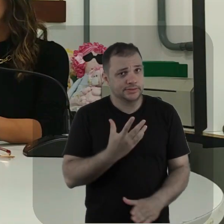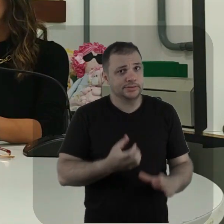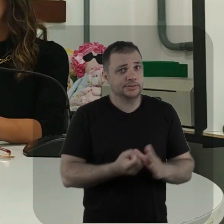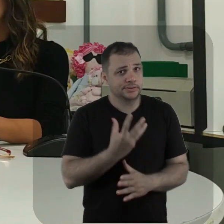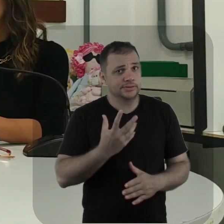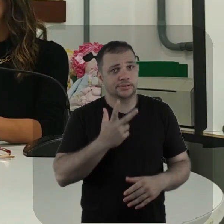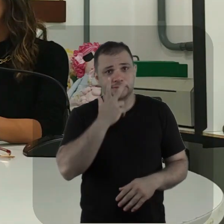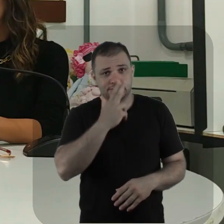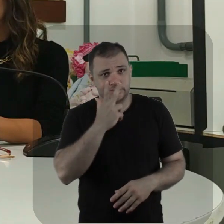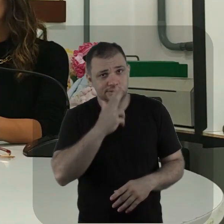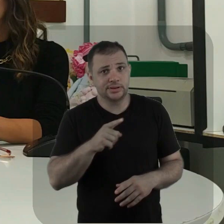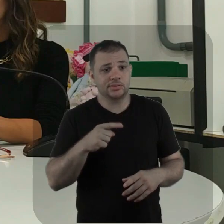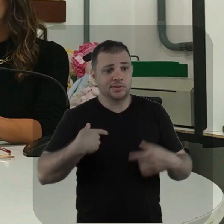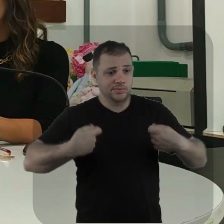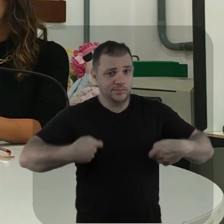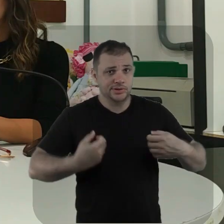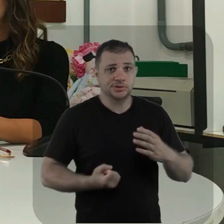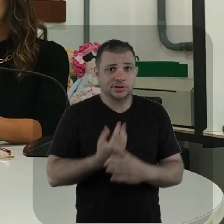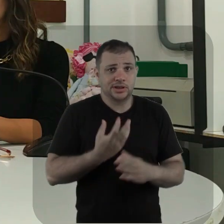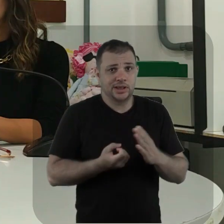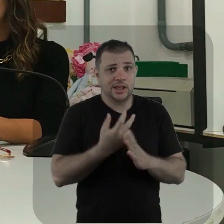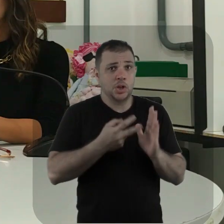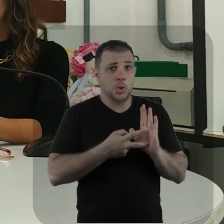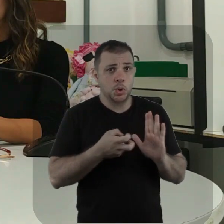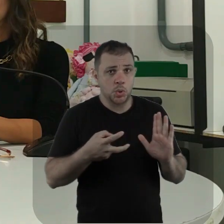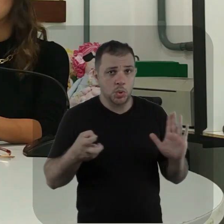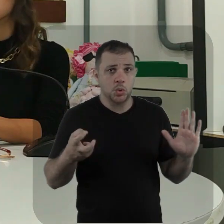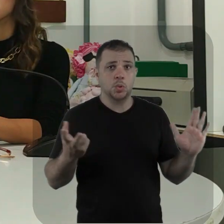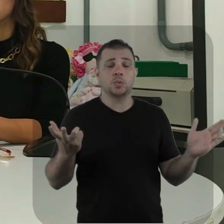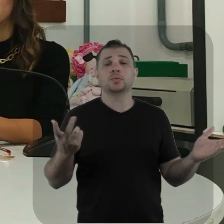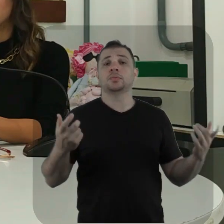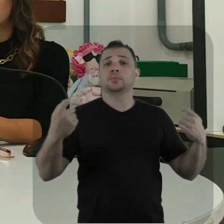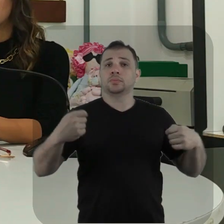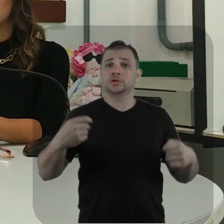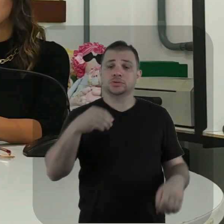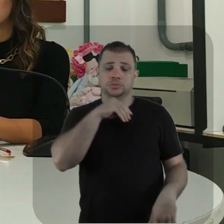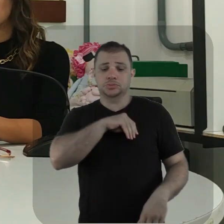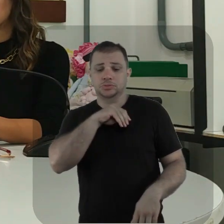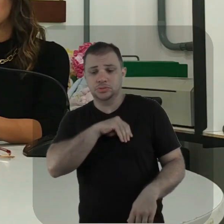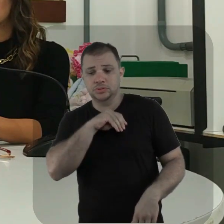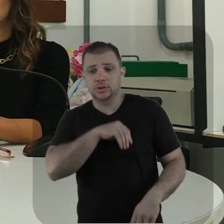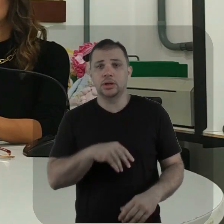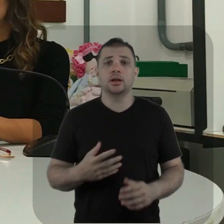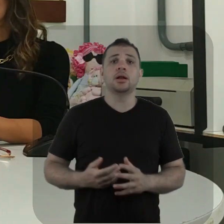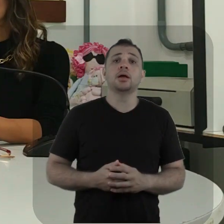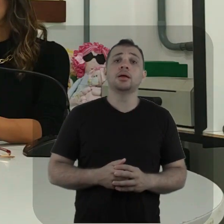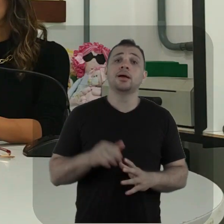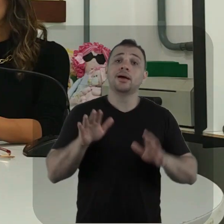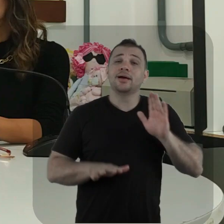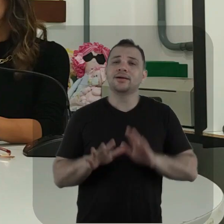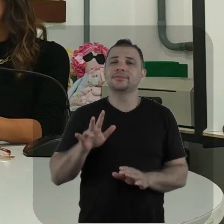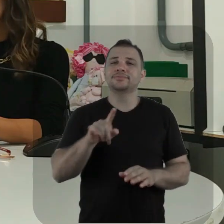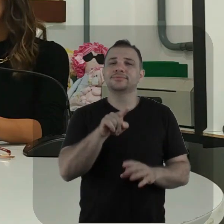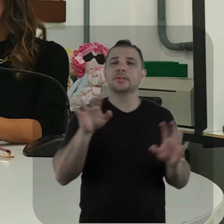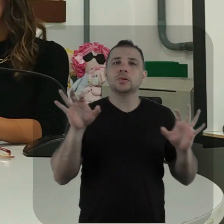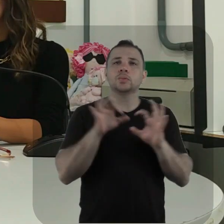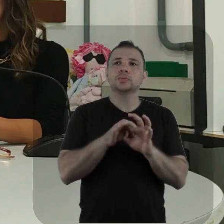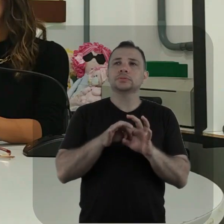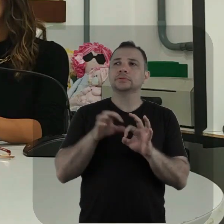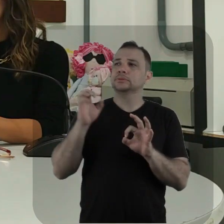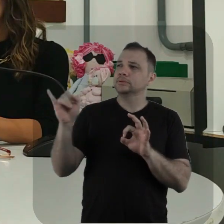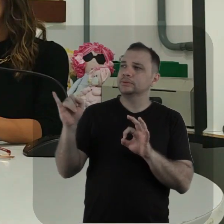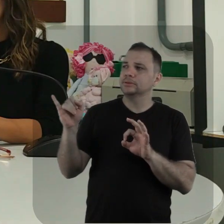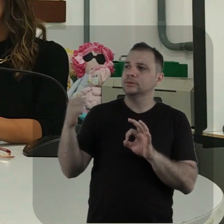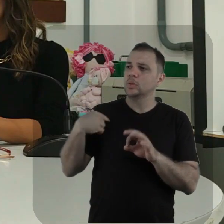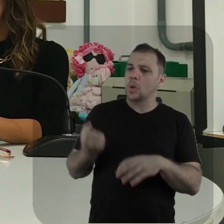produtividade, produção, né, você precisa, né, gerar lucros, né, ter sua fonte de renda, enfim. E aí se